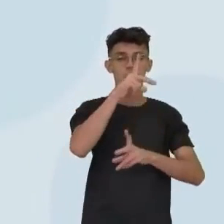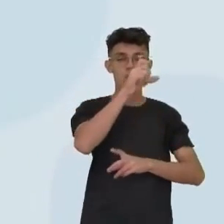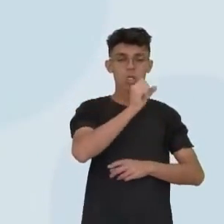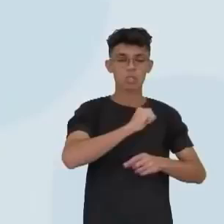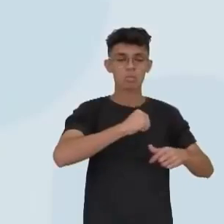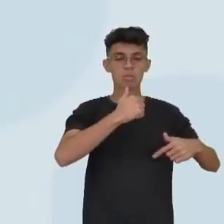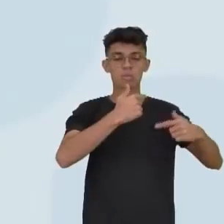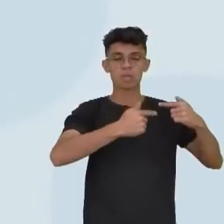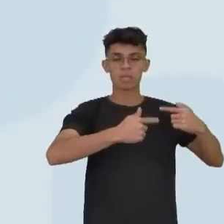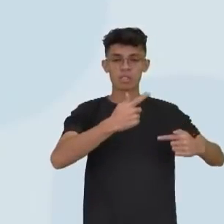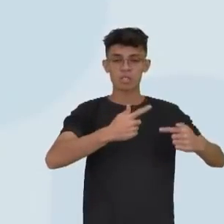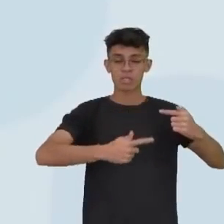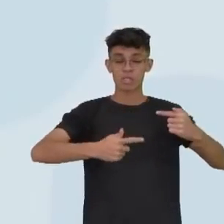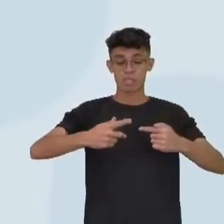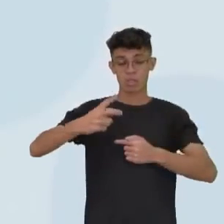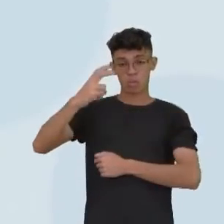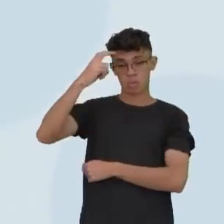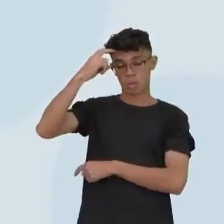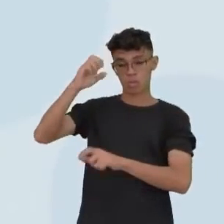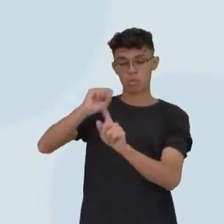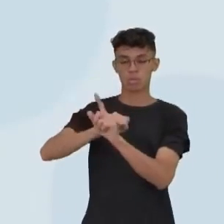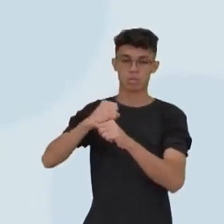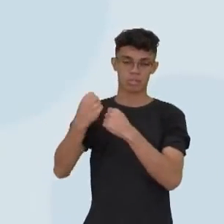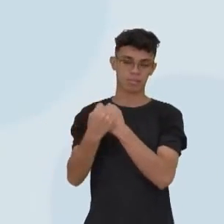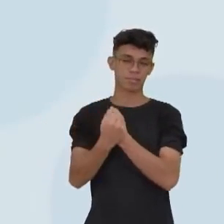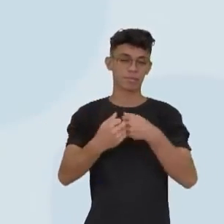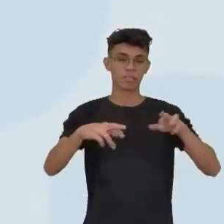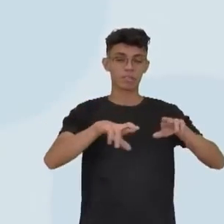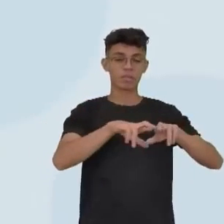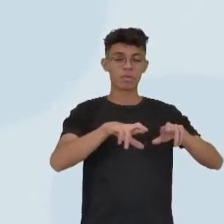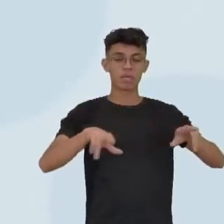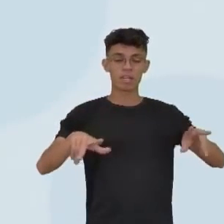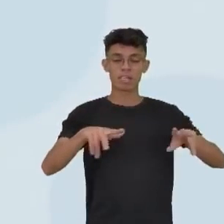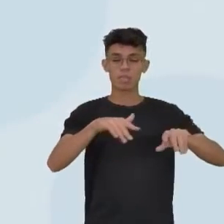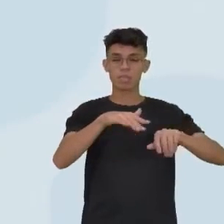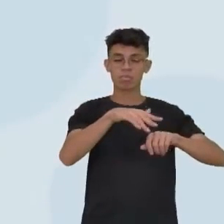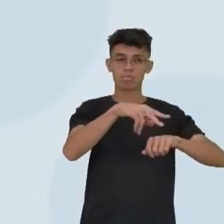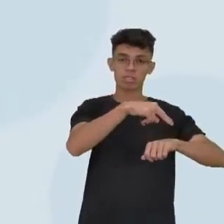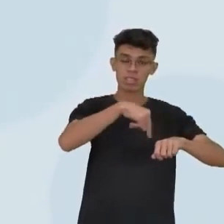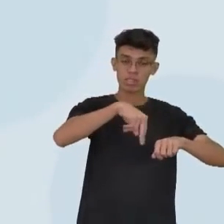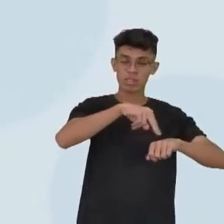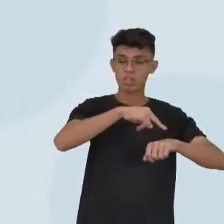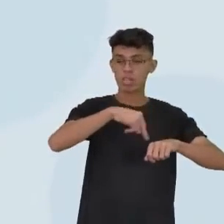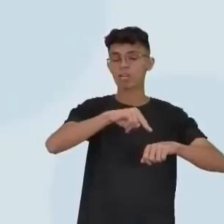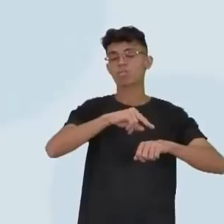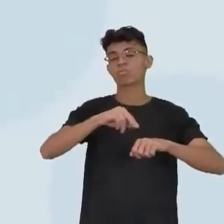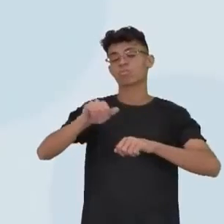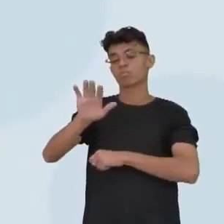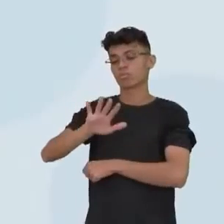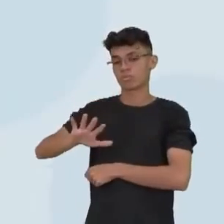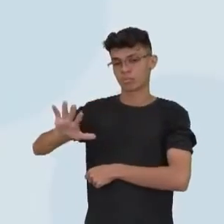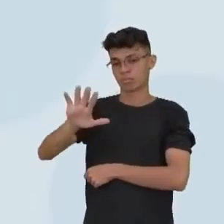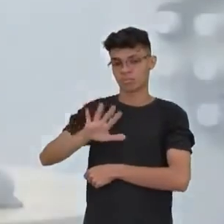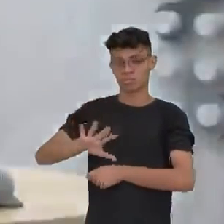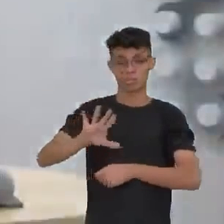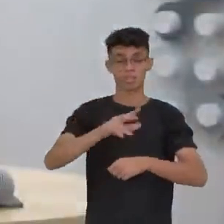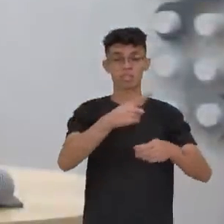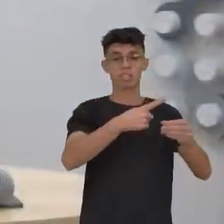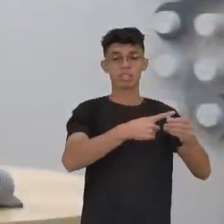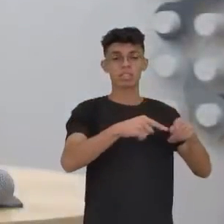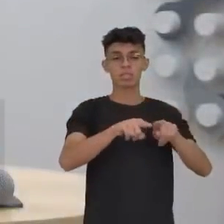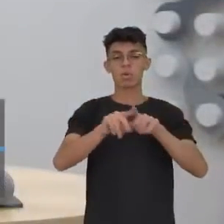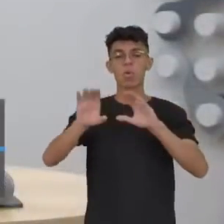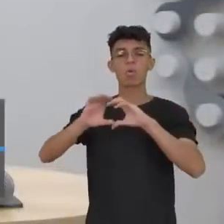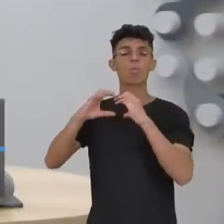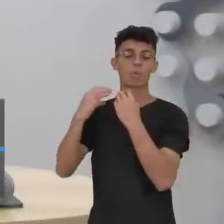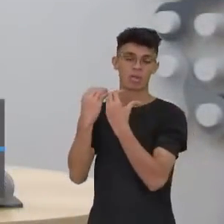e cultural no Brasil em diferentes escalas, nacional, regional, cidade e comunidade. A gente